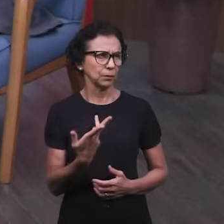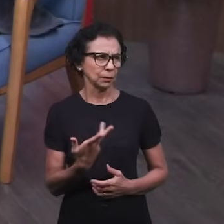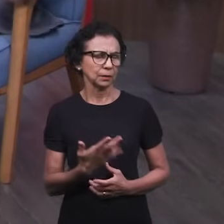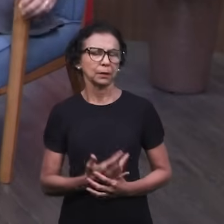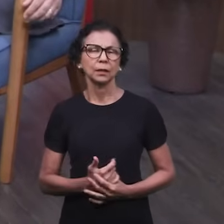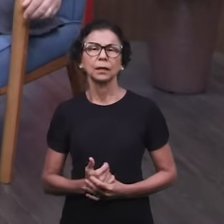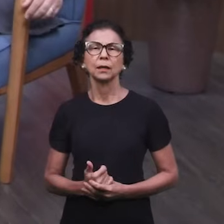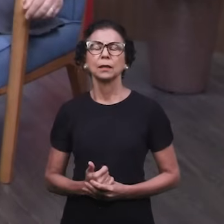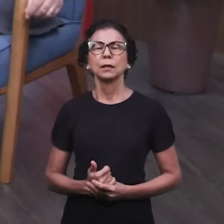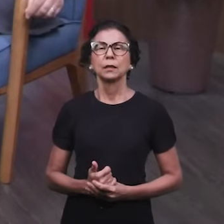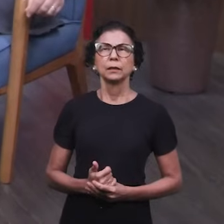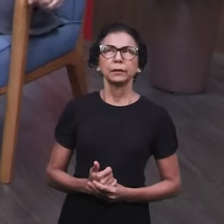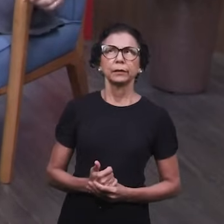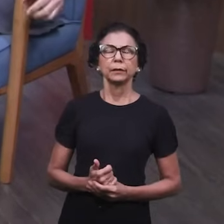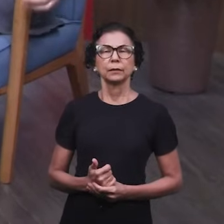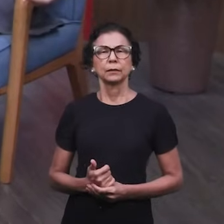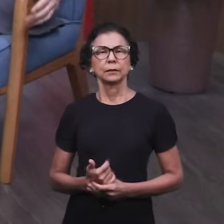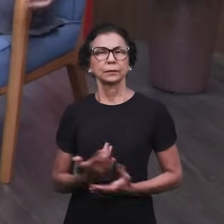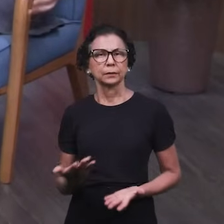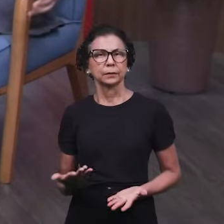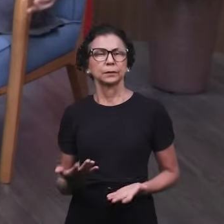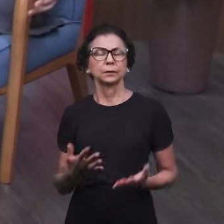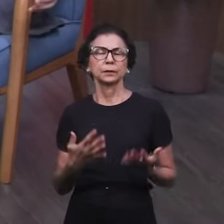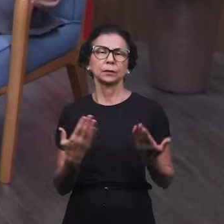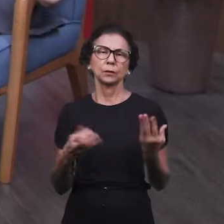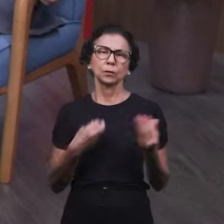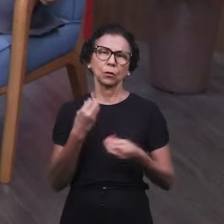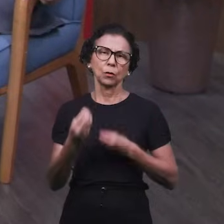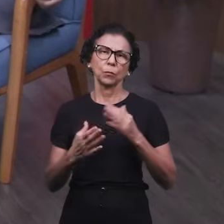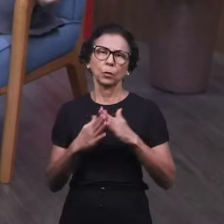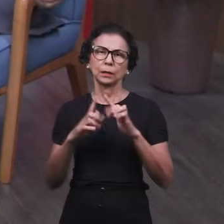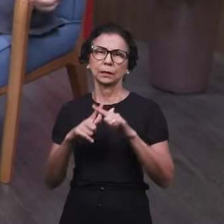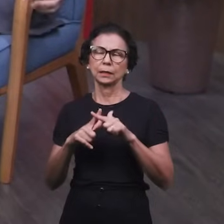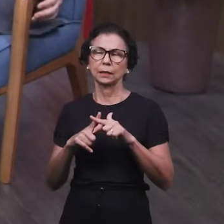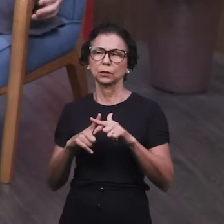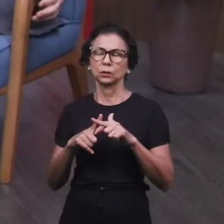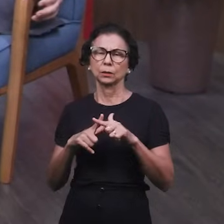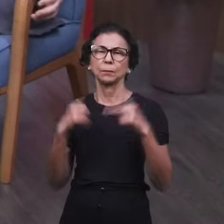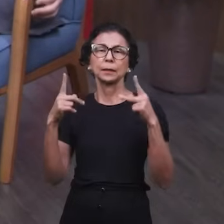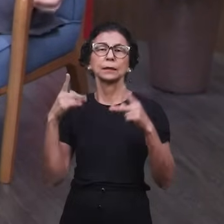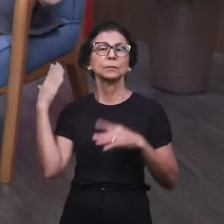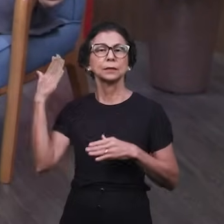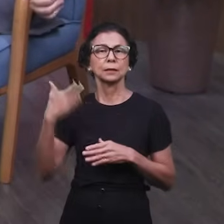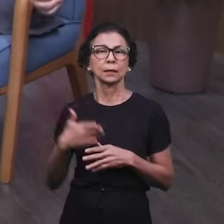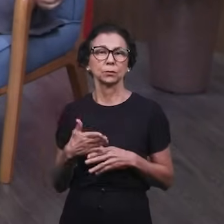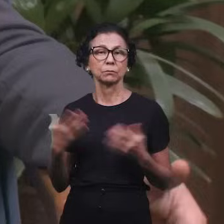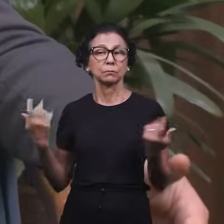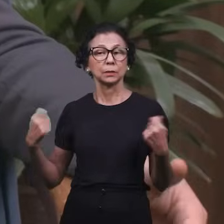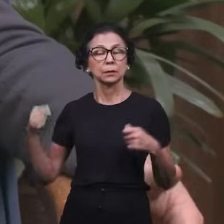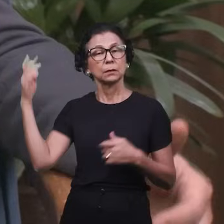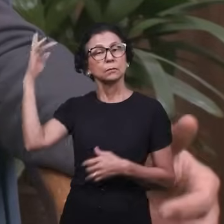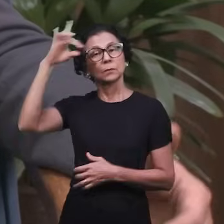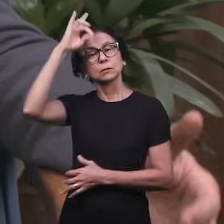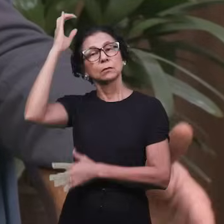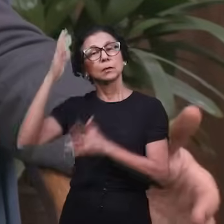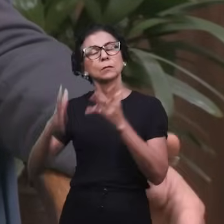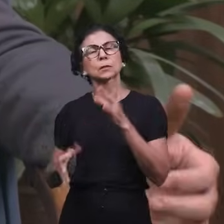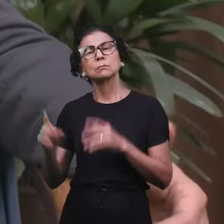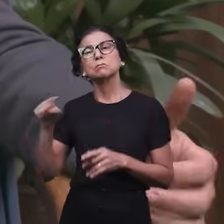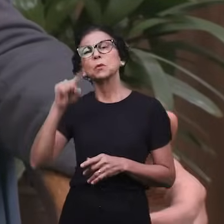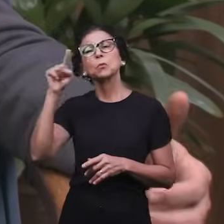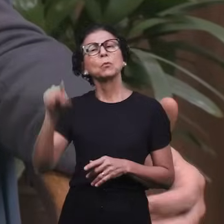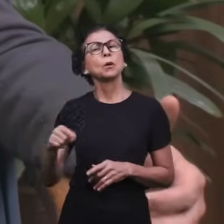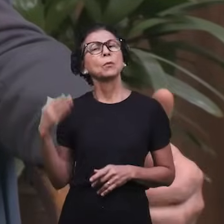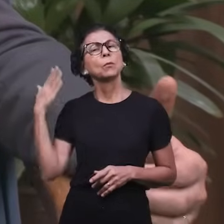sobre uma igreja que, para pregar uma mensagem, ela tem que estar cheia do Espírito Santo. Então a pergunta é exatamente isso: que mensagem é essa?